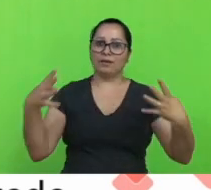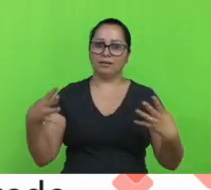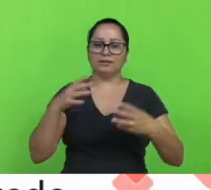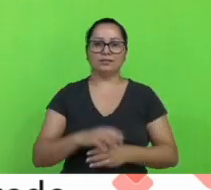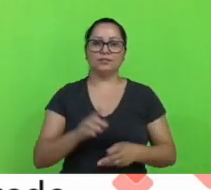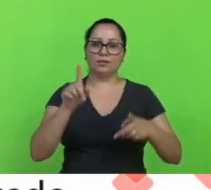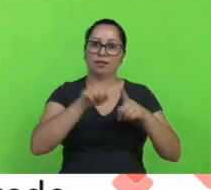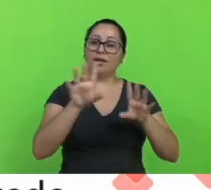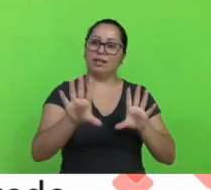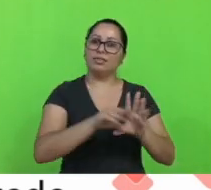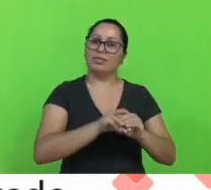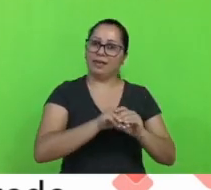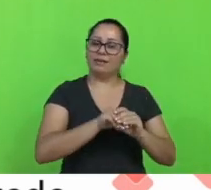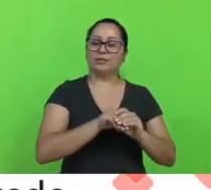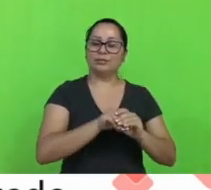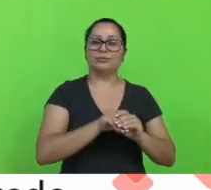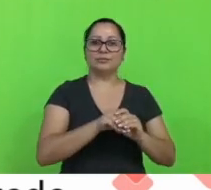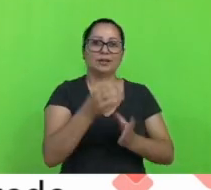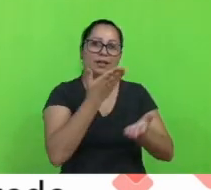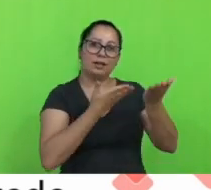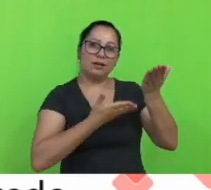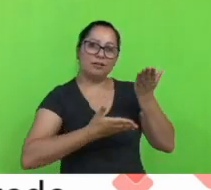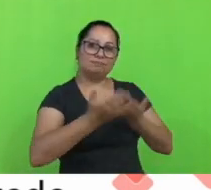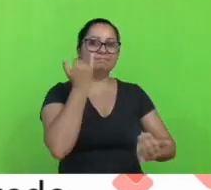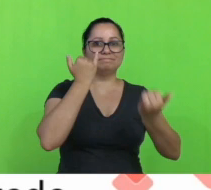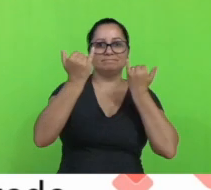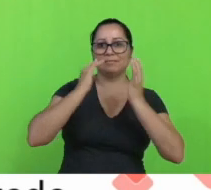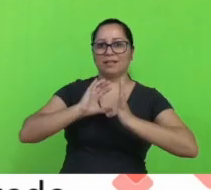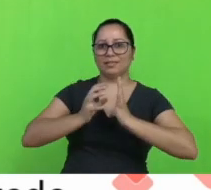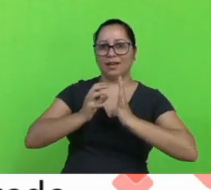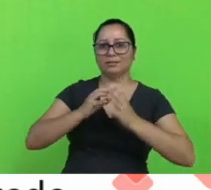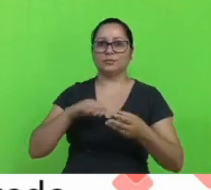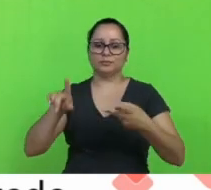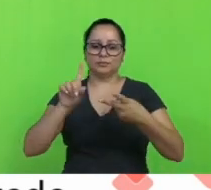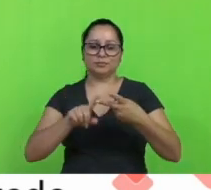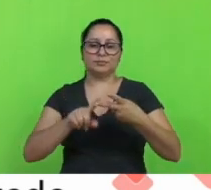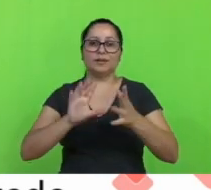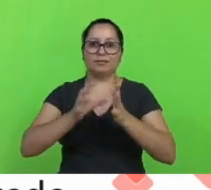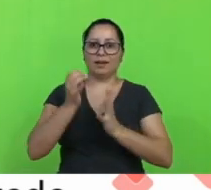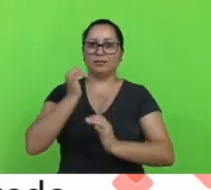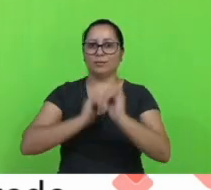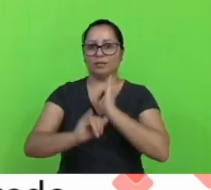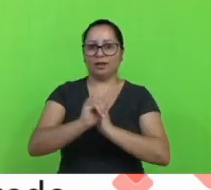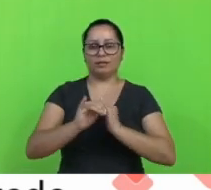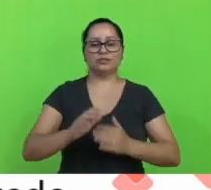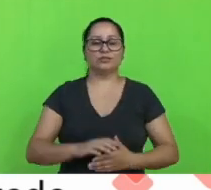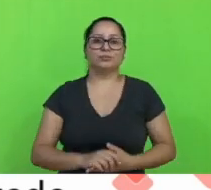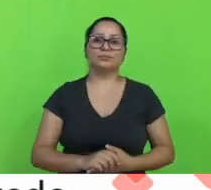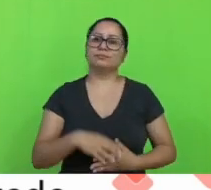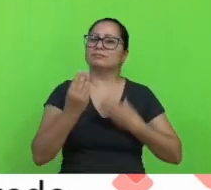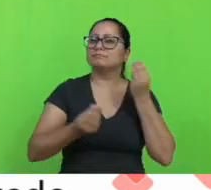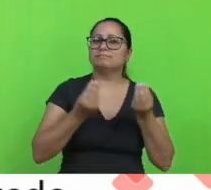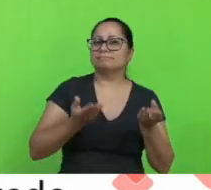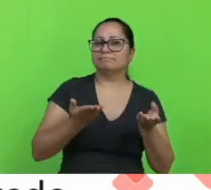Os acessos internos, né, a troca de informações, troca de dados interna, e a troca de dados com a internet. Então, como